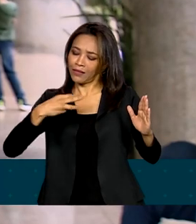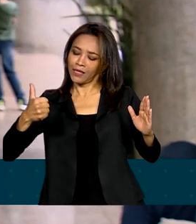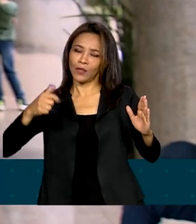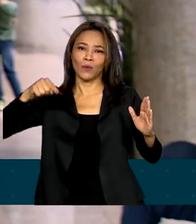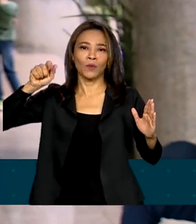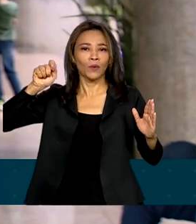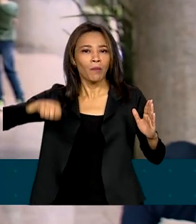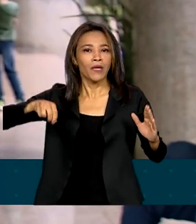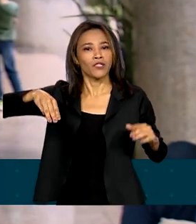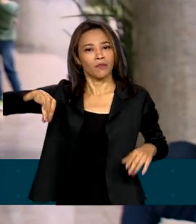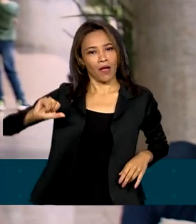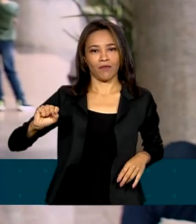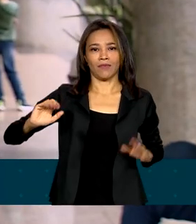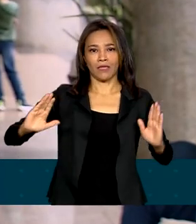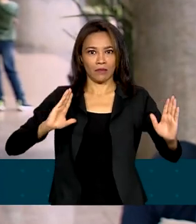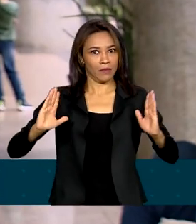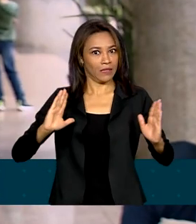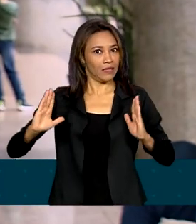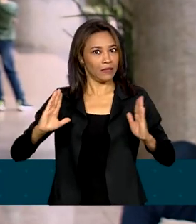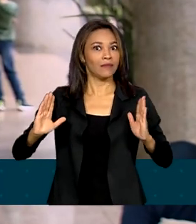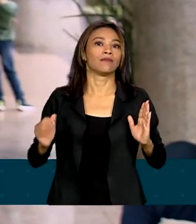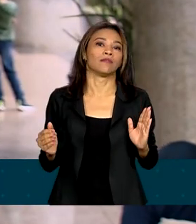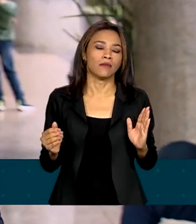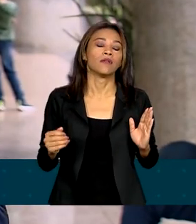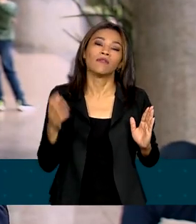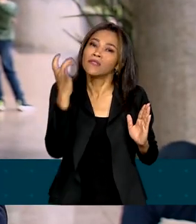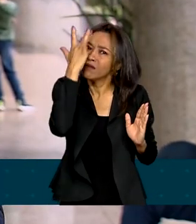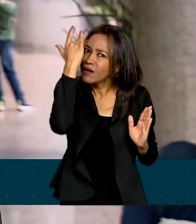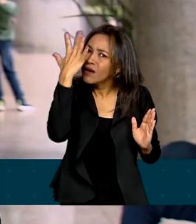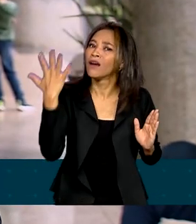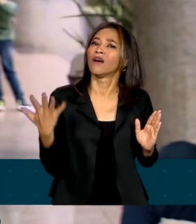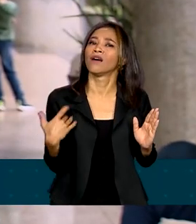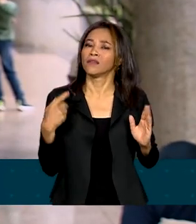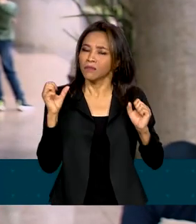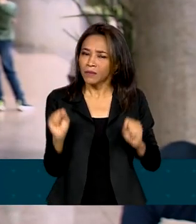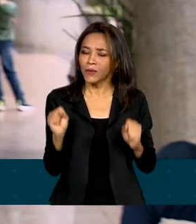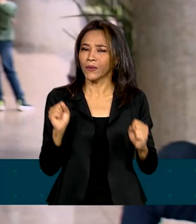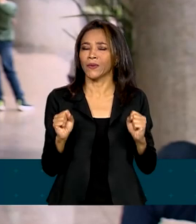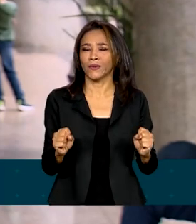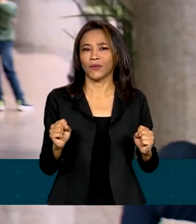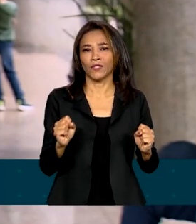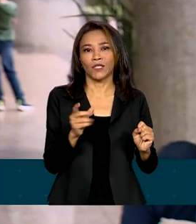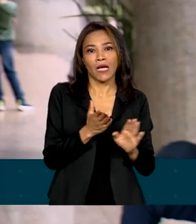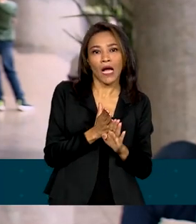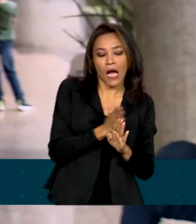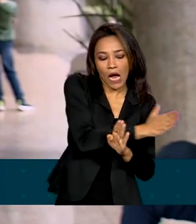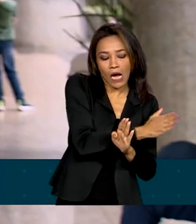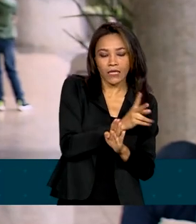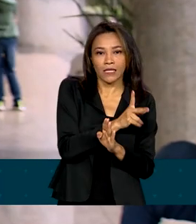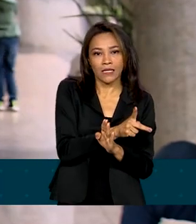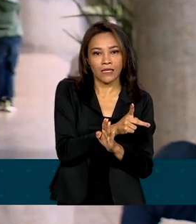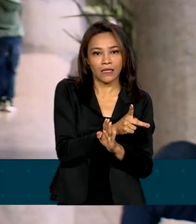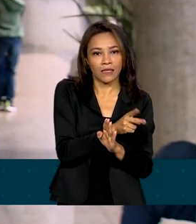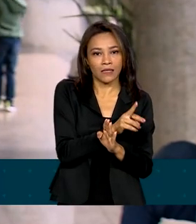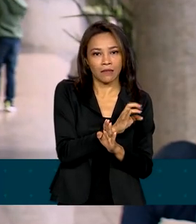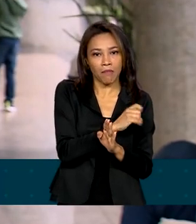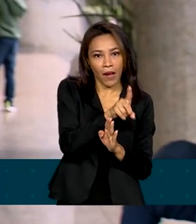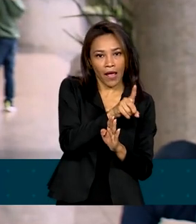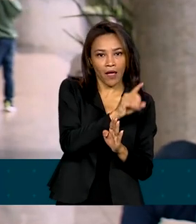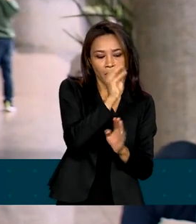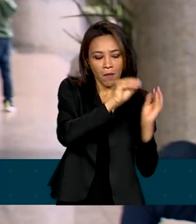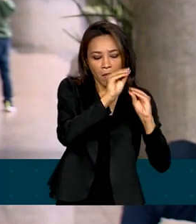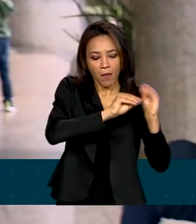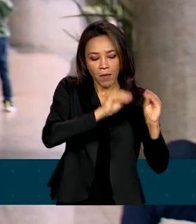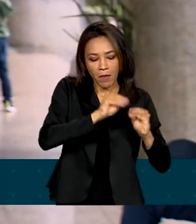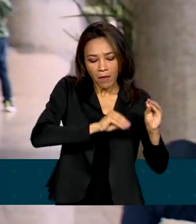né? O contribuinte neste ano, né, terá uma facilidade, né? Poderá utilizar a declaração pré-preenchida para agilizar o envio do